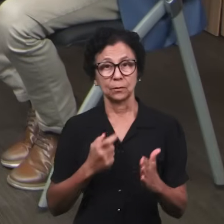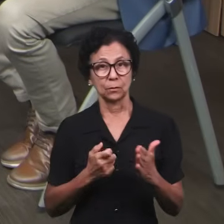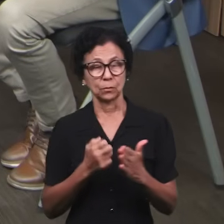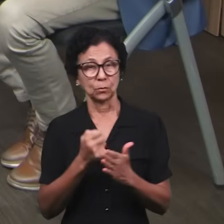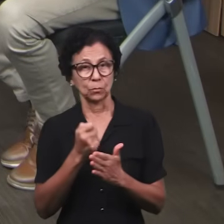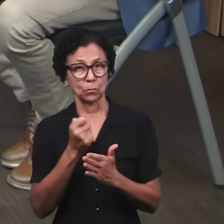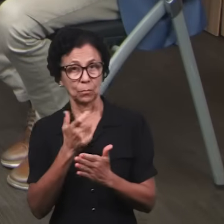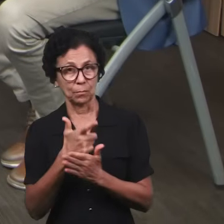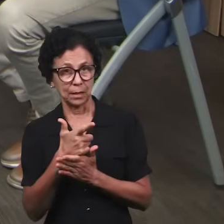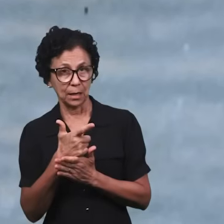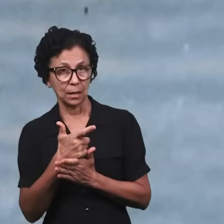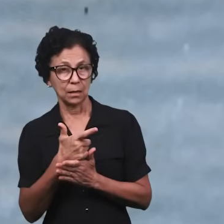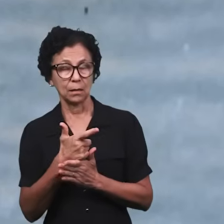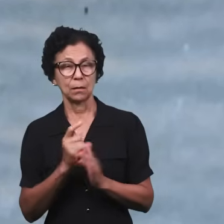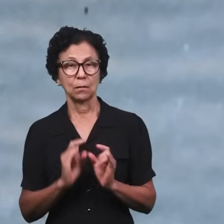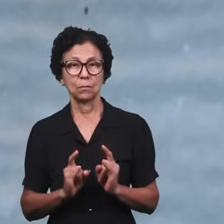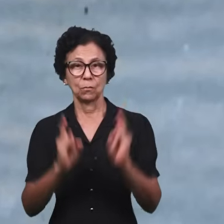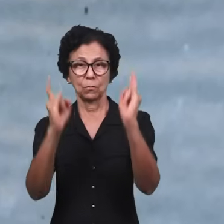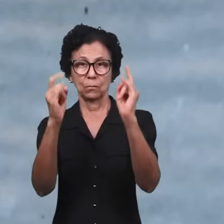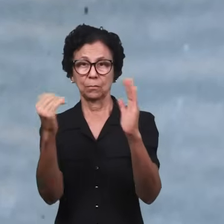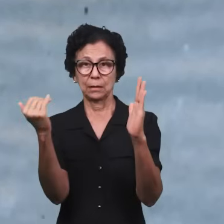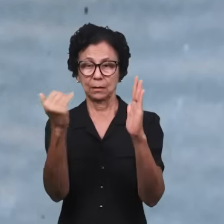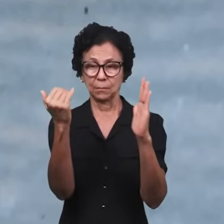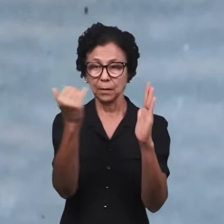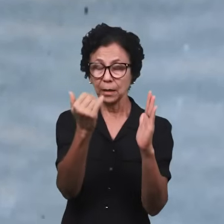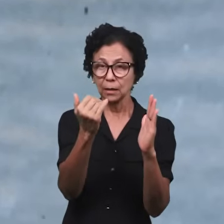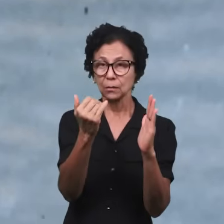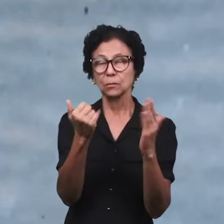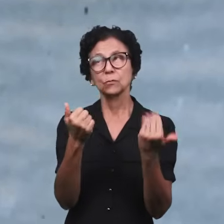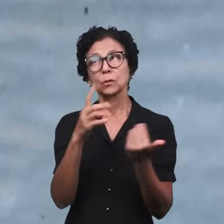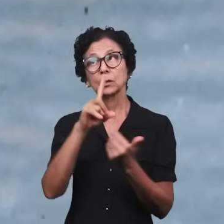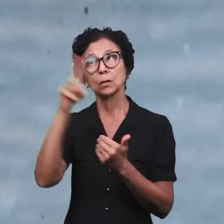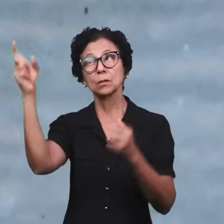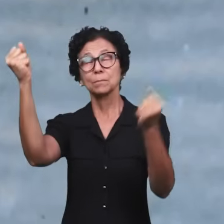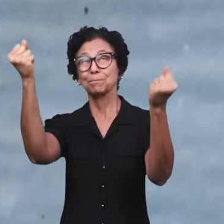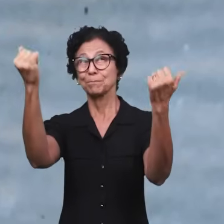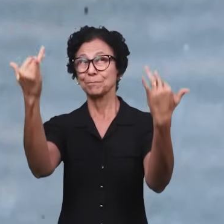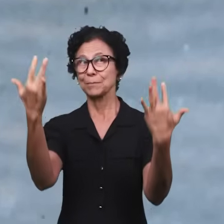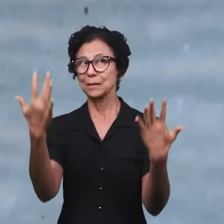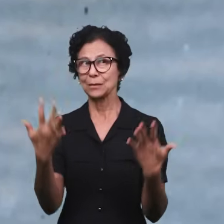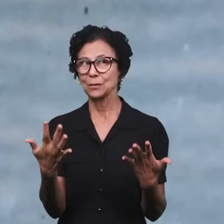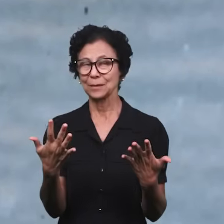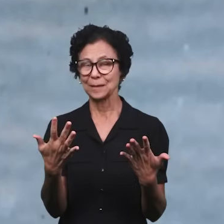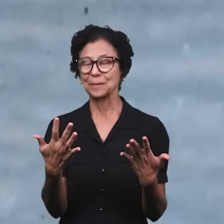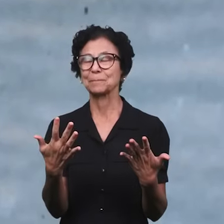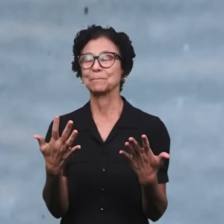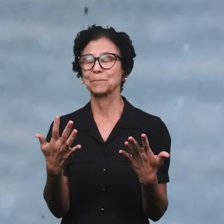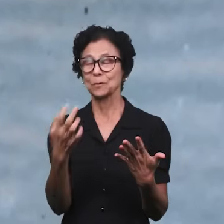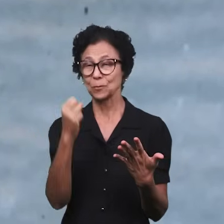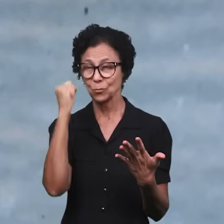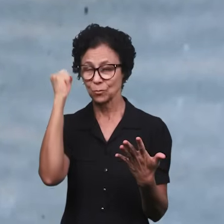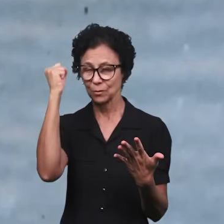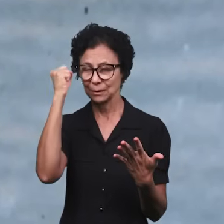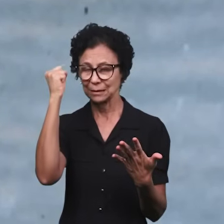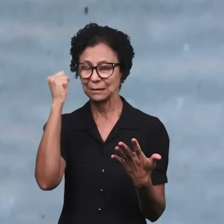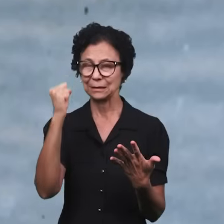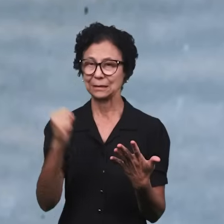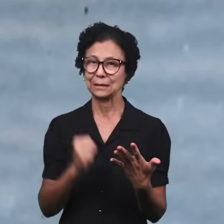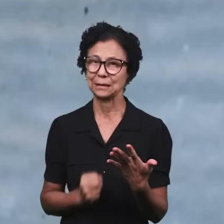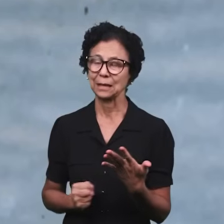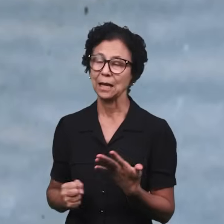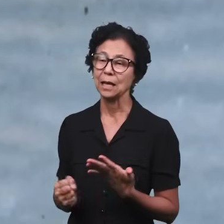maravilhoso, em favor dessa conquista, mas, sobretudo, de você poder ir, de fato, construindo